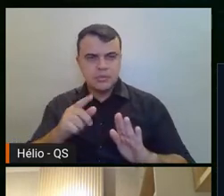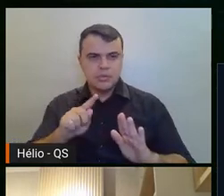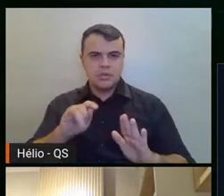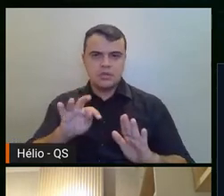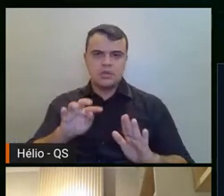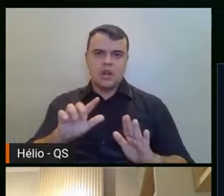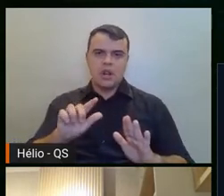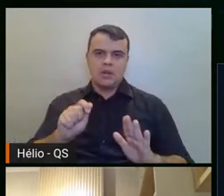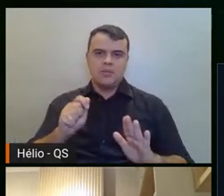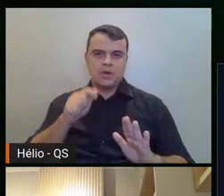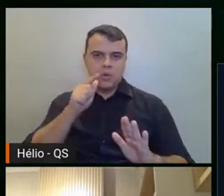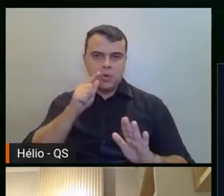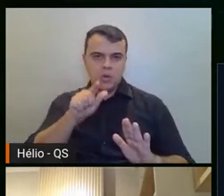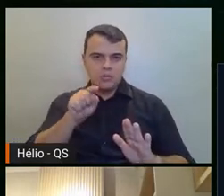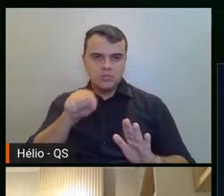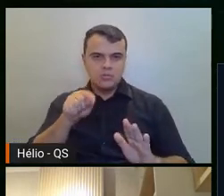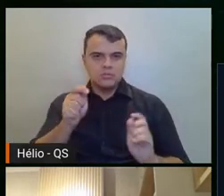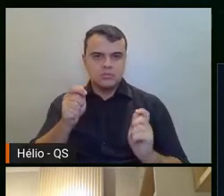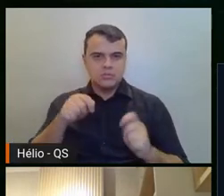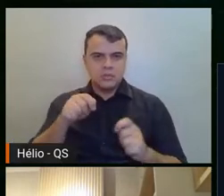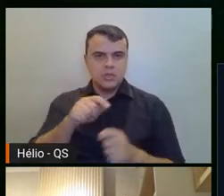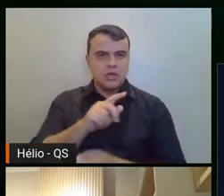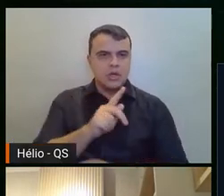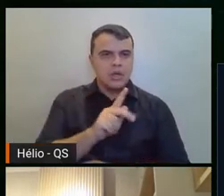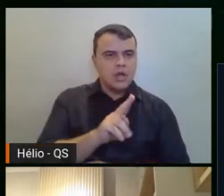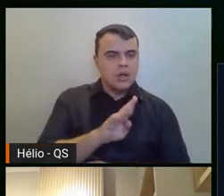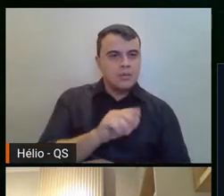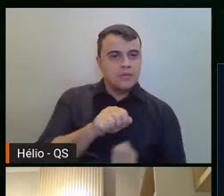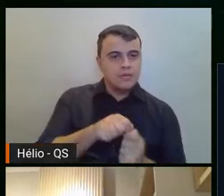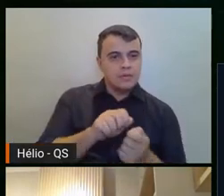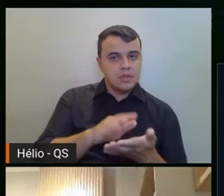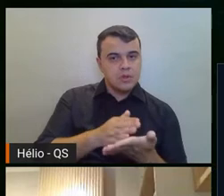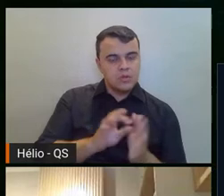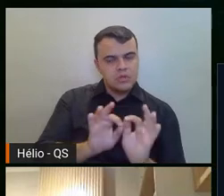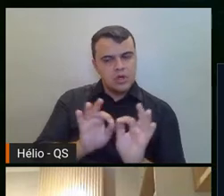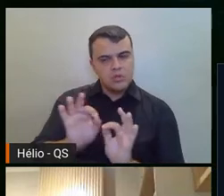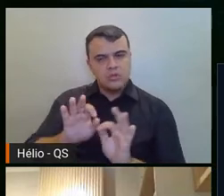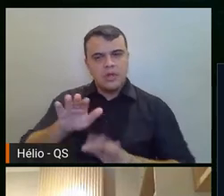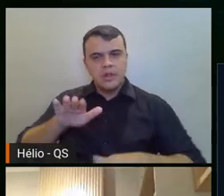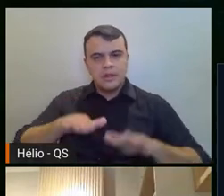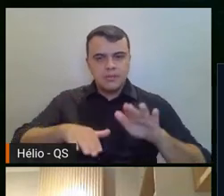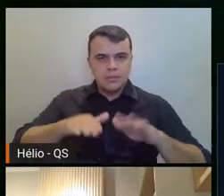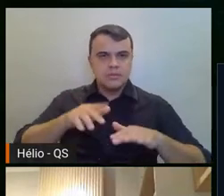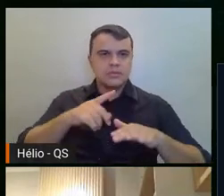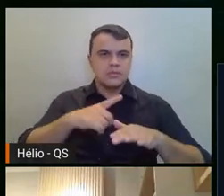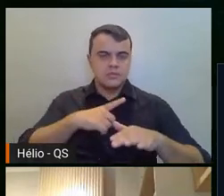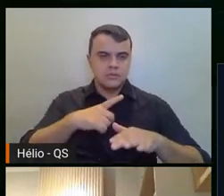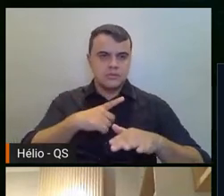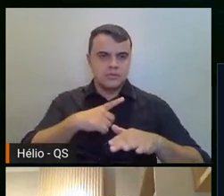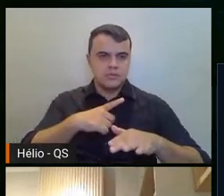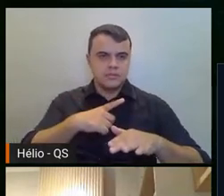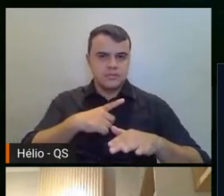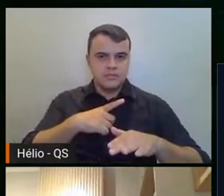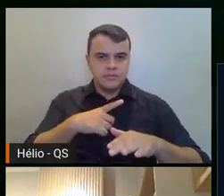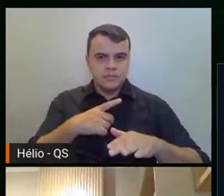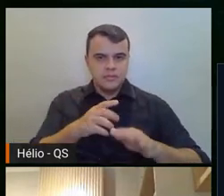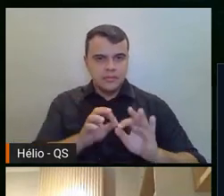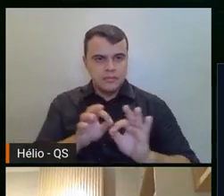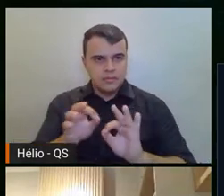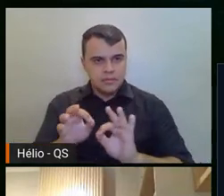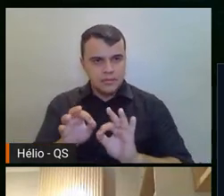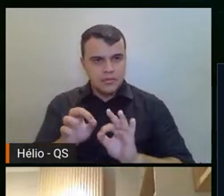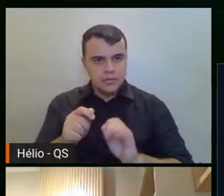leve você consegue cortar ele também para o github fazendo ali alguns ajustes de acordo com as ferramentas ali de work